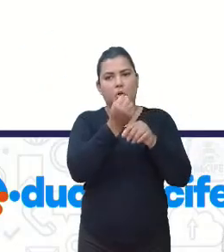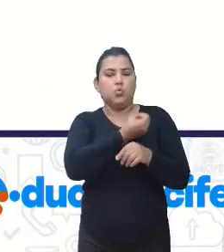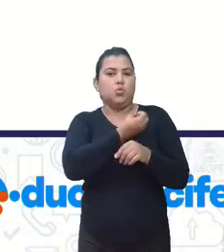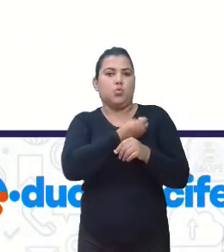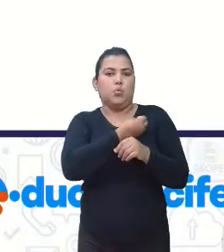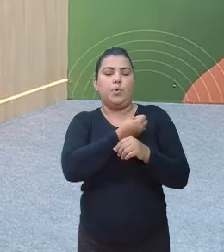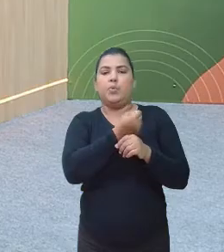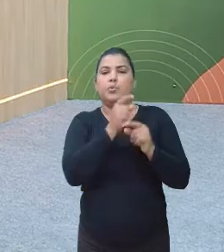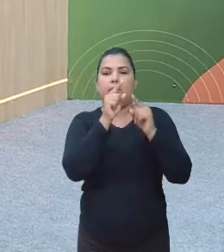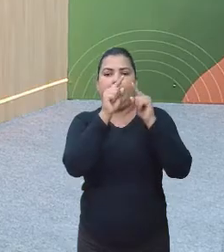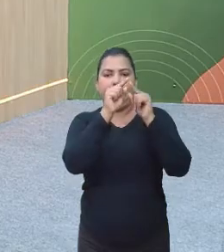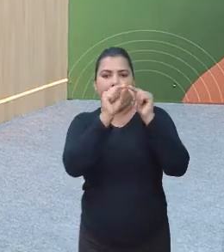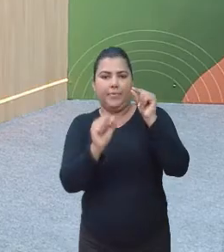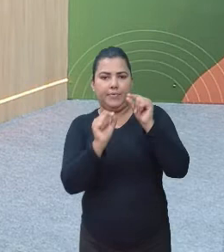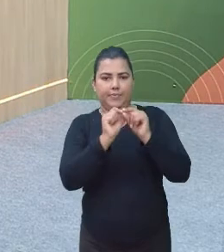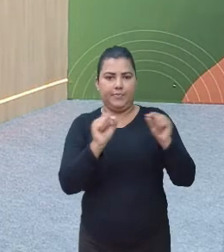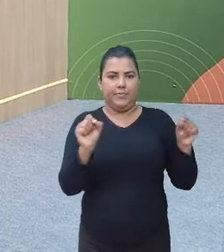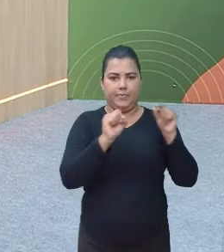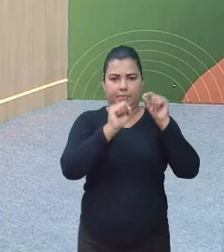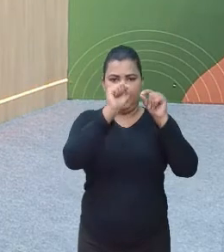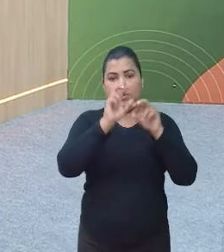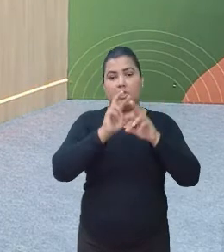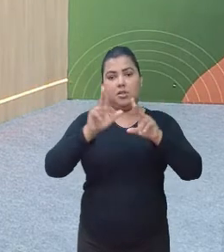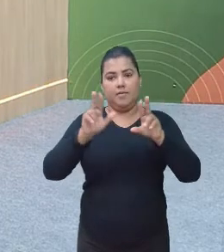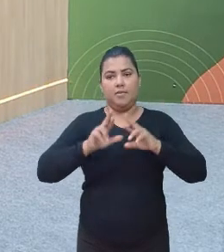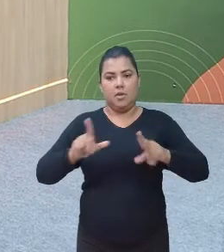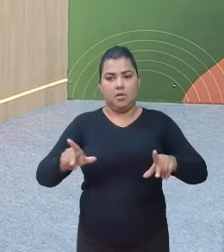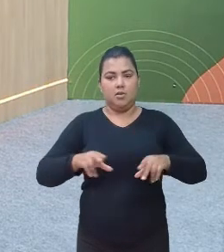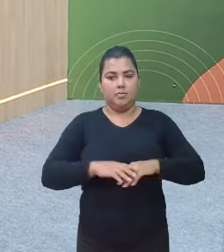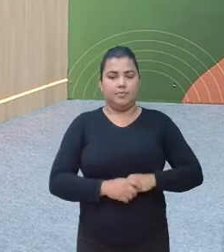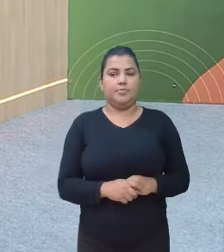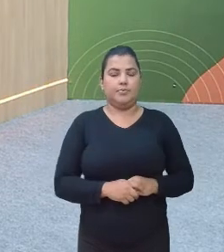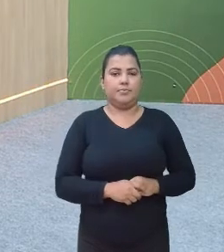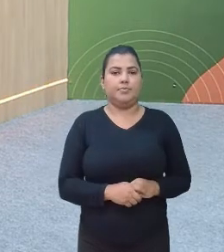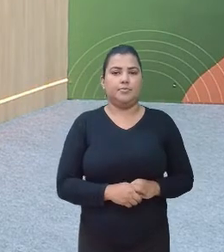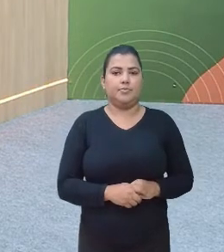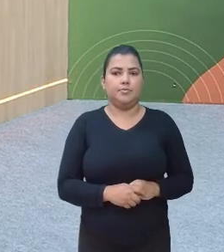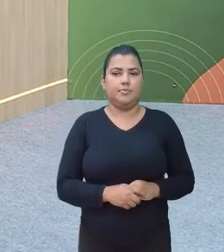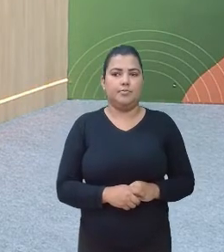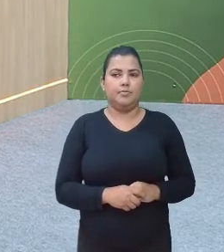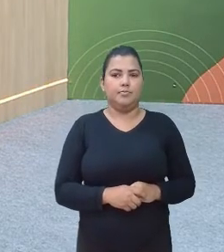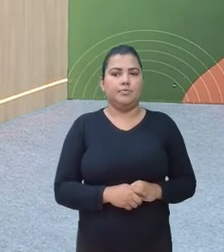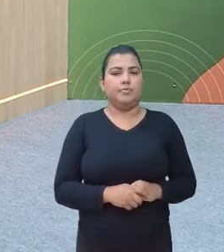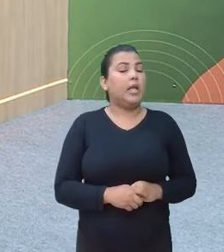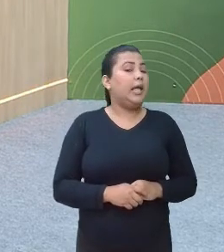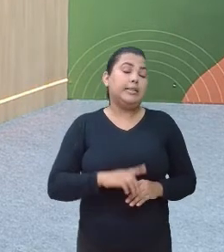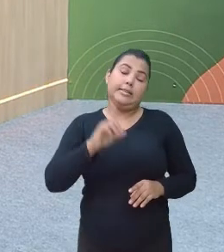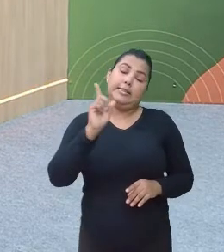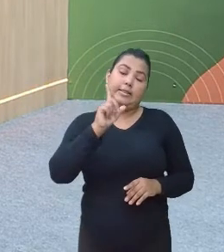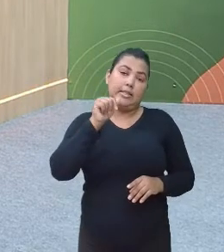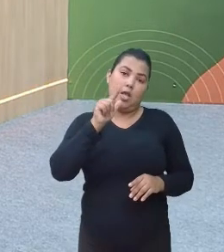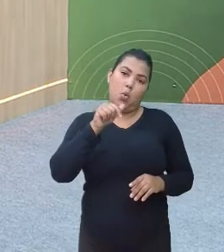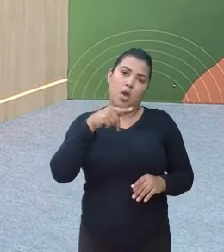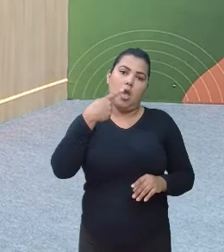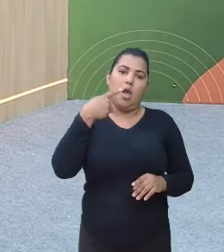pouco que eles, por terem ângulos diferentes, por terem medidas diferentes, não vão ser